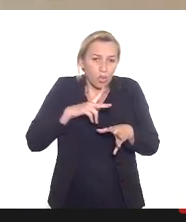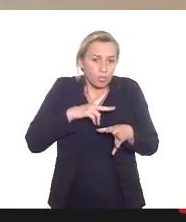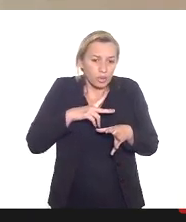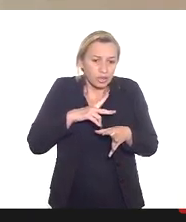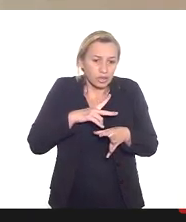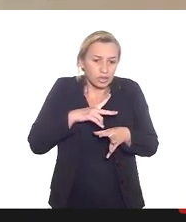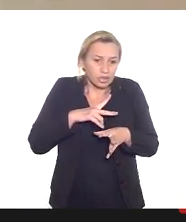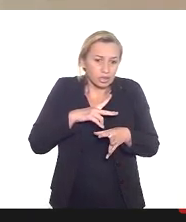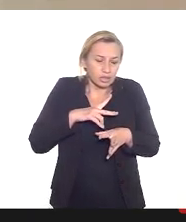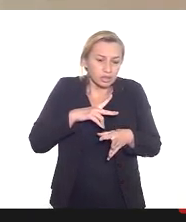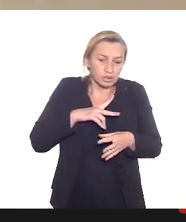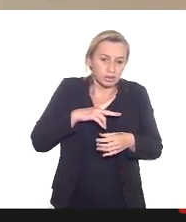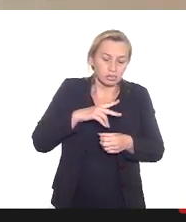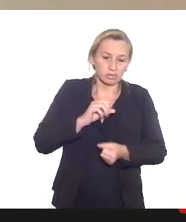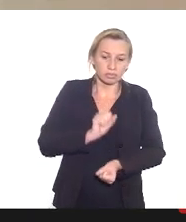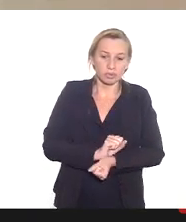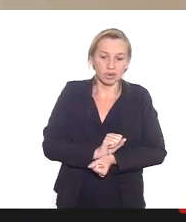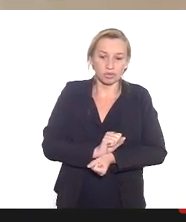é